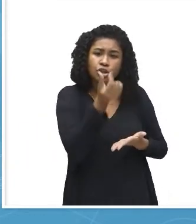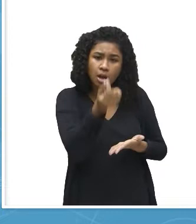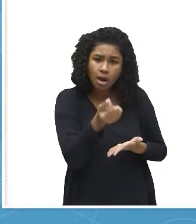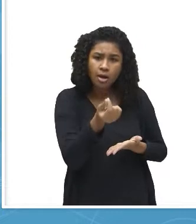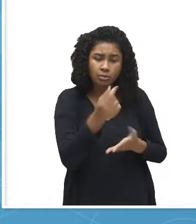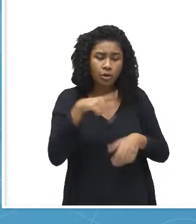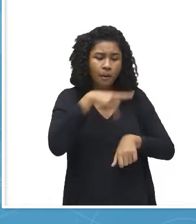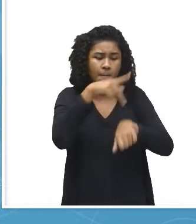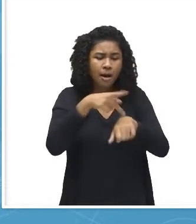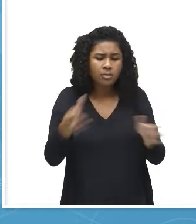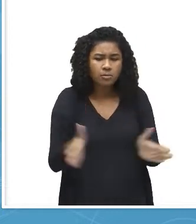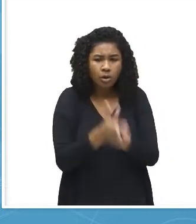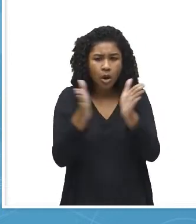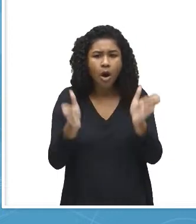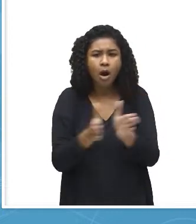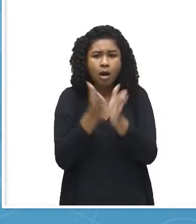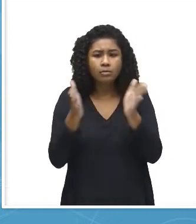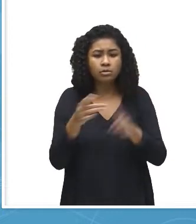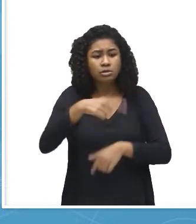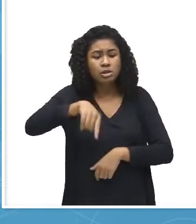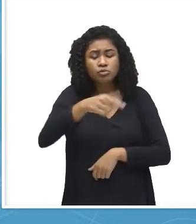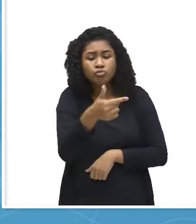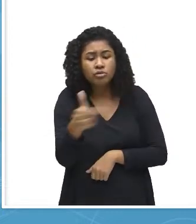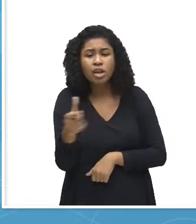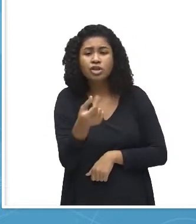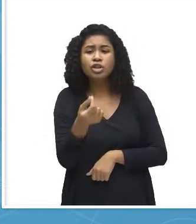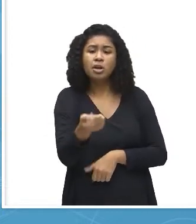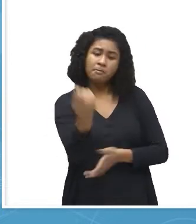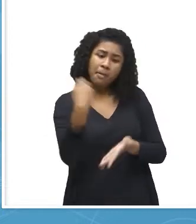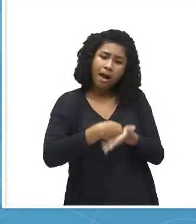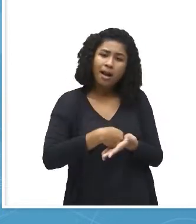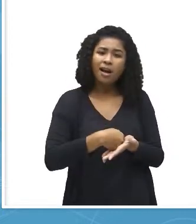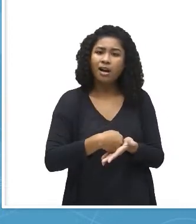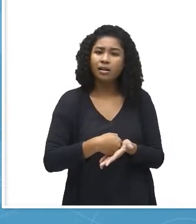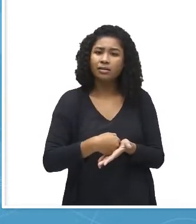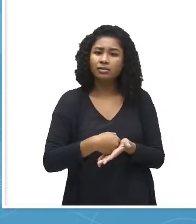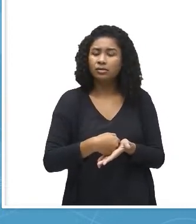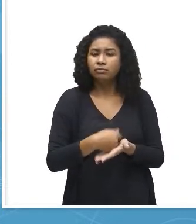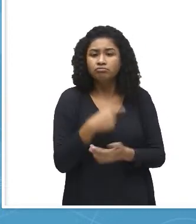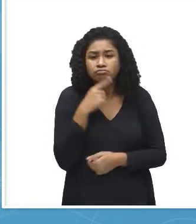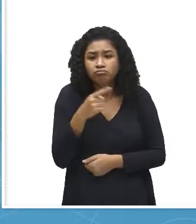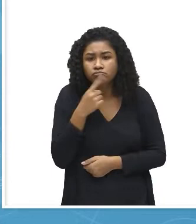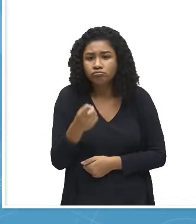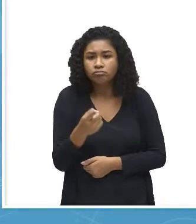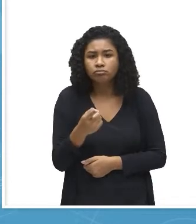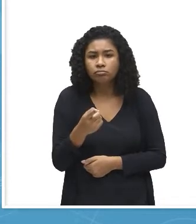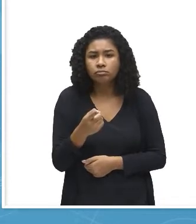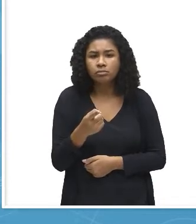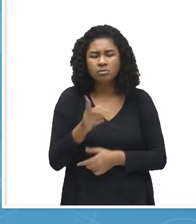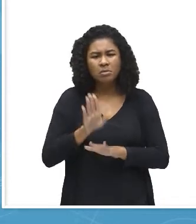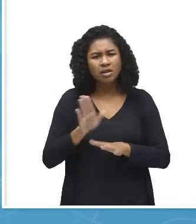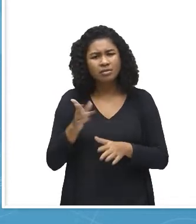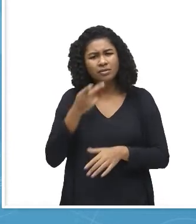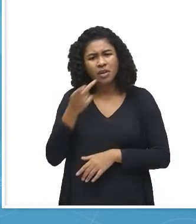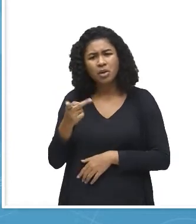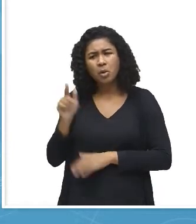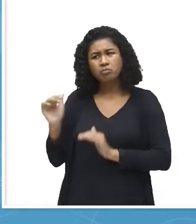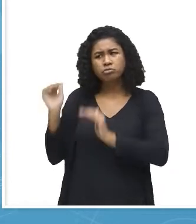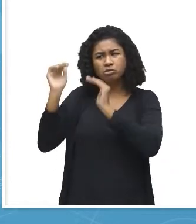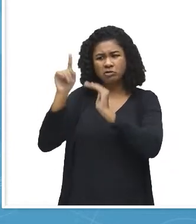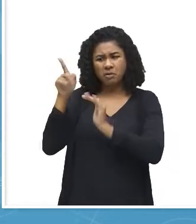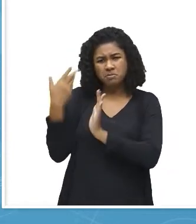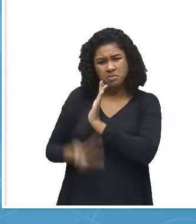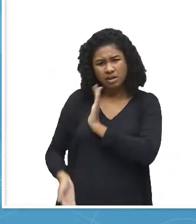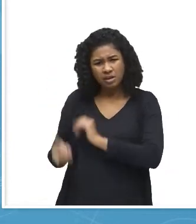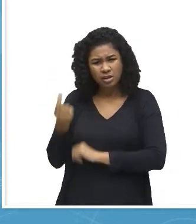pobres que provavelmente não iam ter condição de pagar esse empréstimo. E o senhor acabou de falar que burguês nunca quer ter